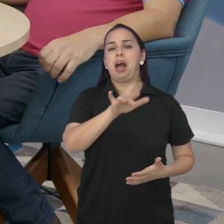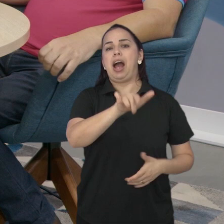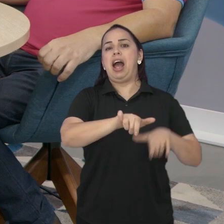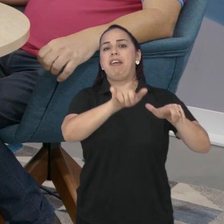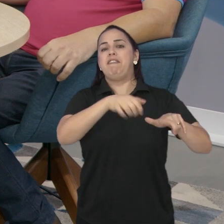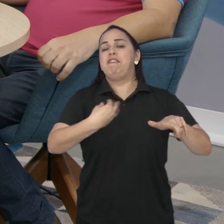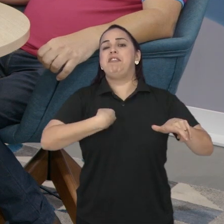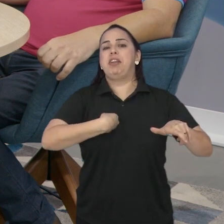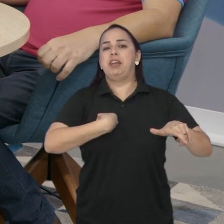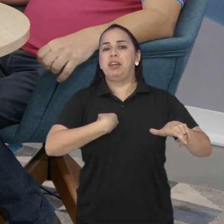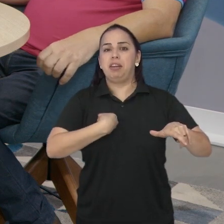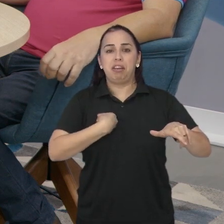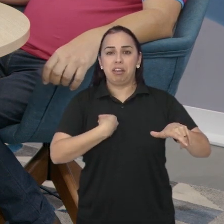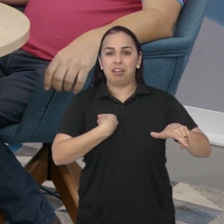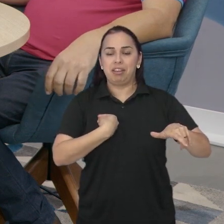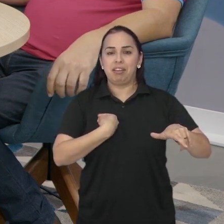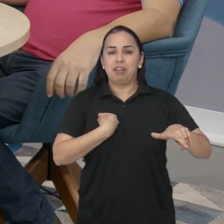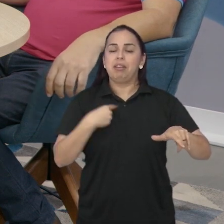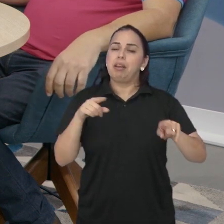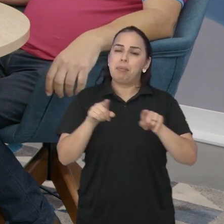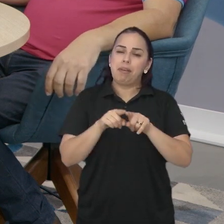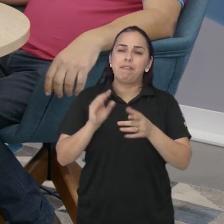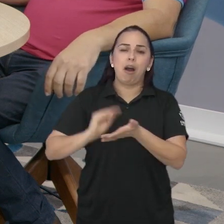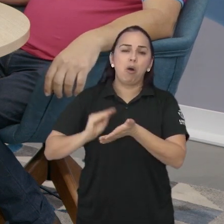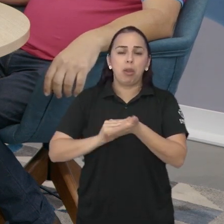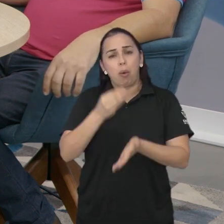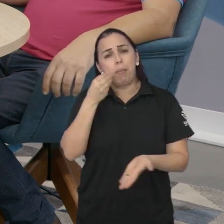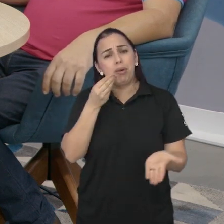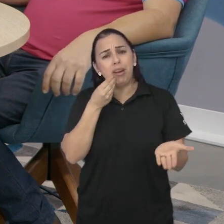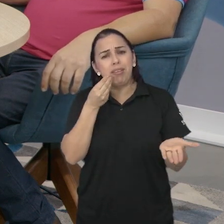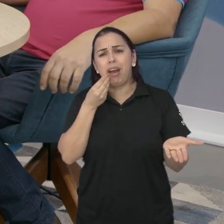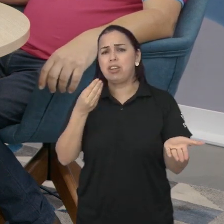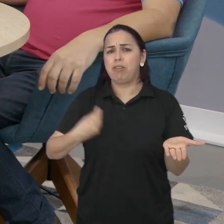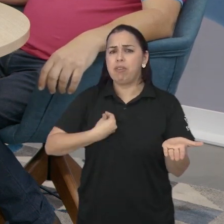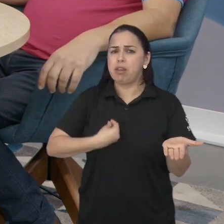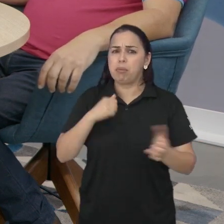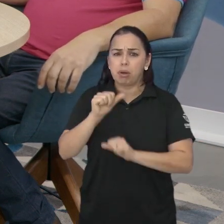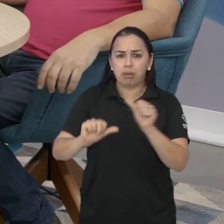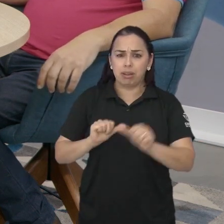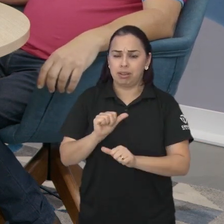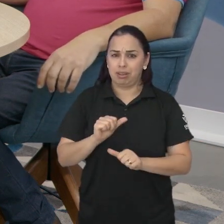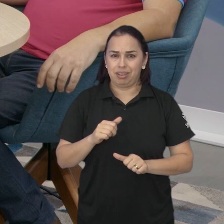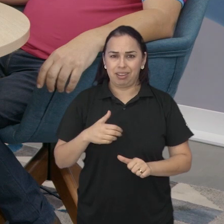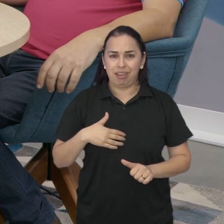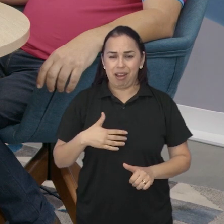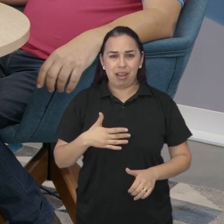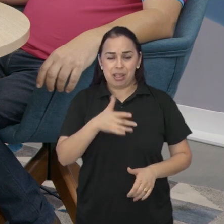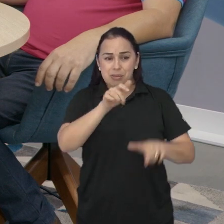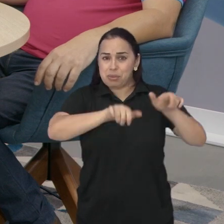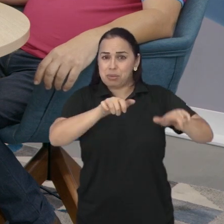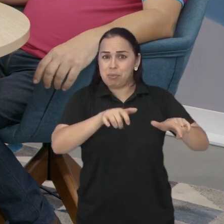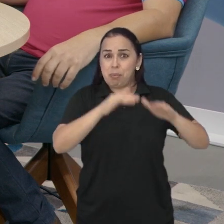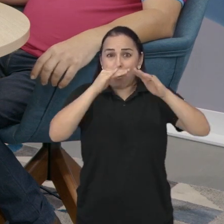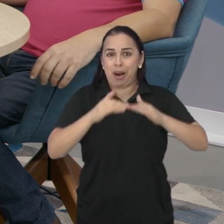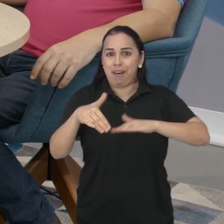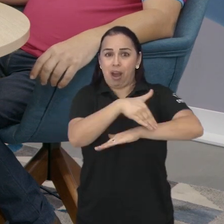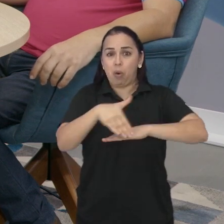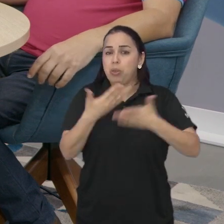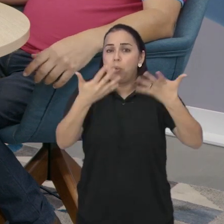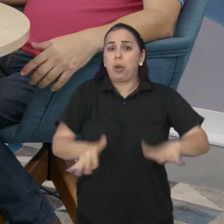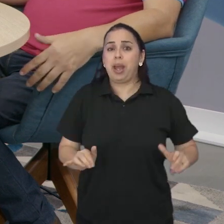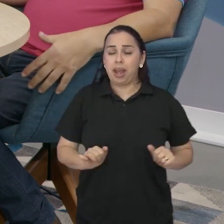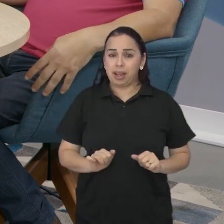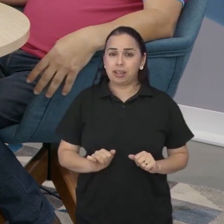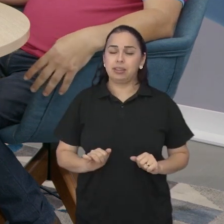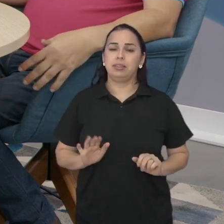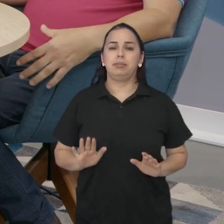as pessoas, elas não têm as mesmas oportunidades. Sim. A gente tem que pensar em tudo isso também, né? Ninguém quer viver na rua, né? Porque não tem nada de glamour.